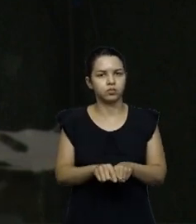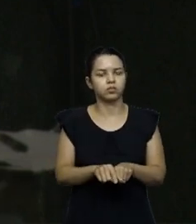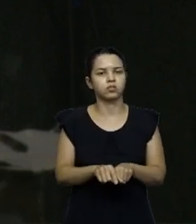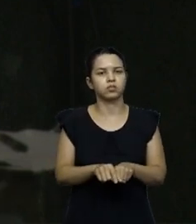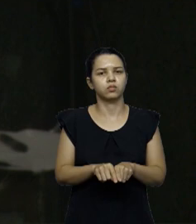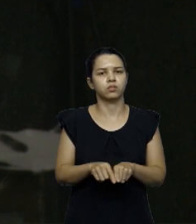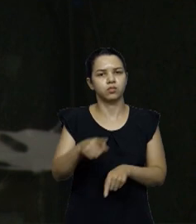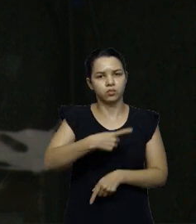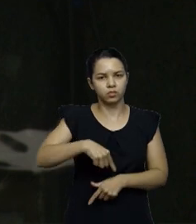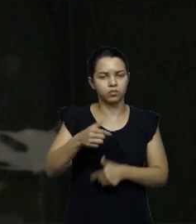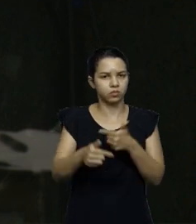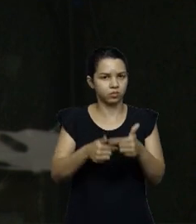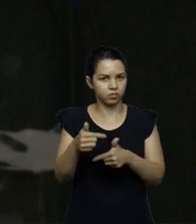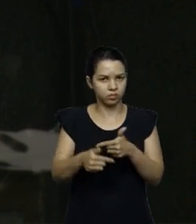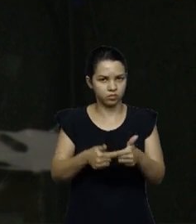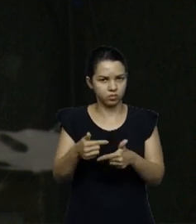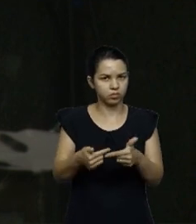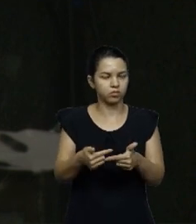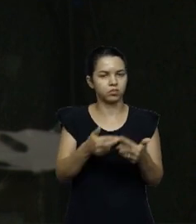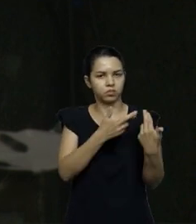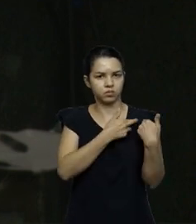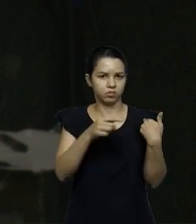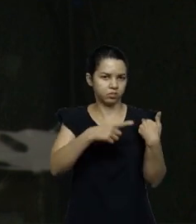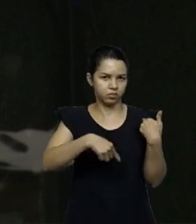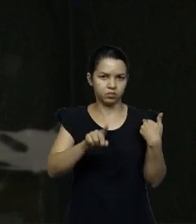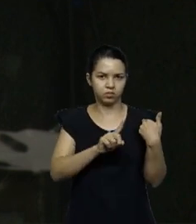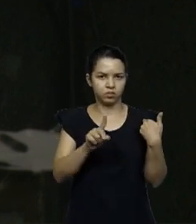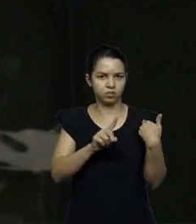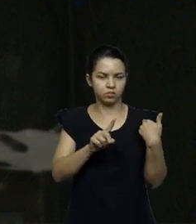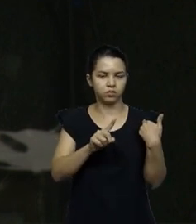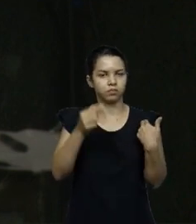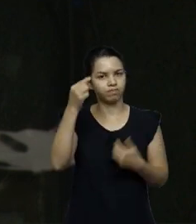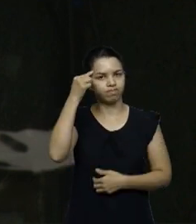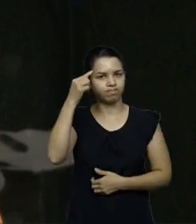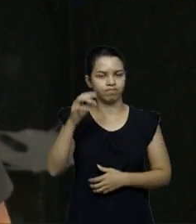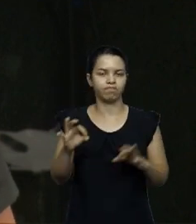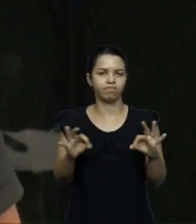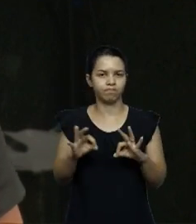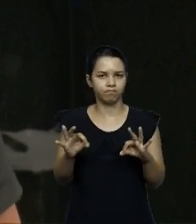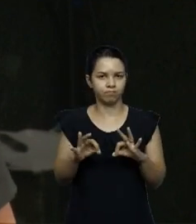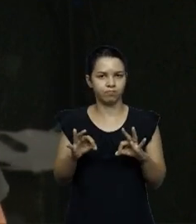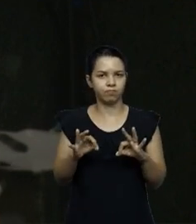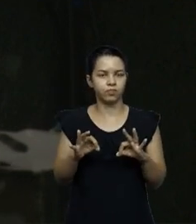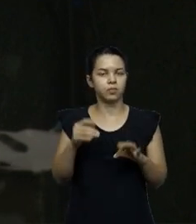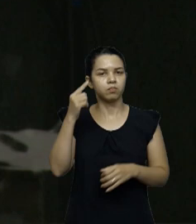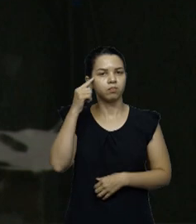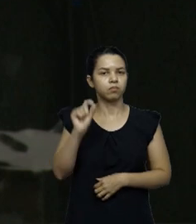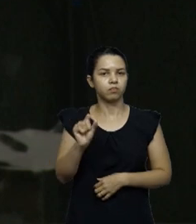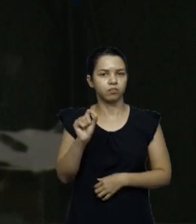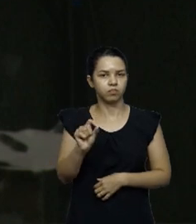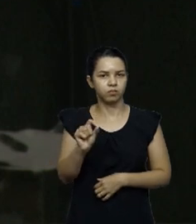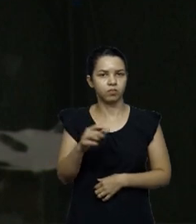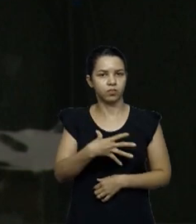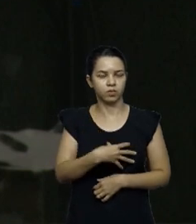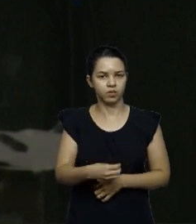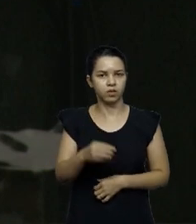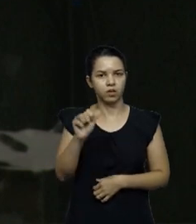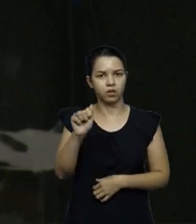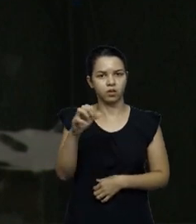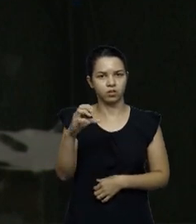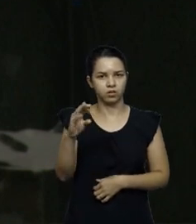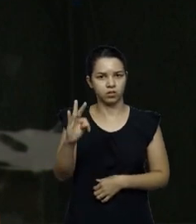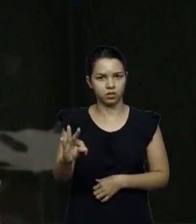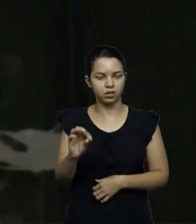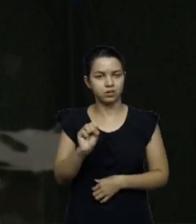justamente para que não possamos parar para pensar pensar que o filho de um act se diagnosticado com câncer